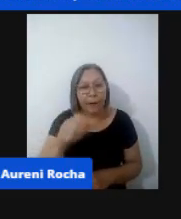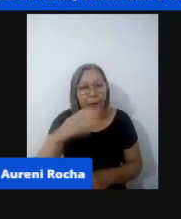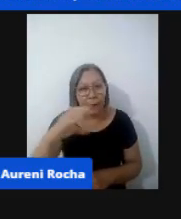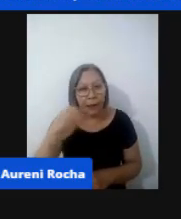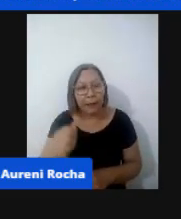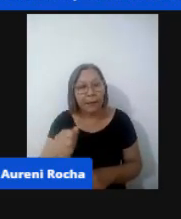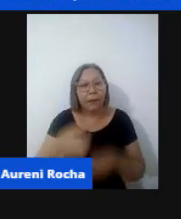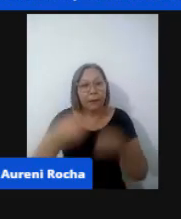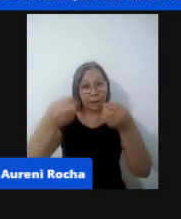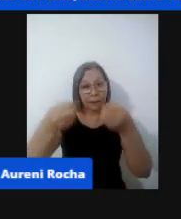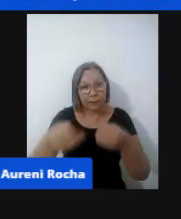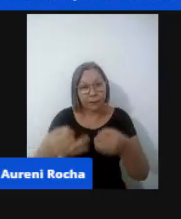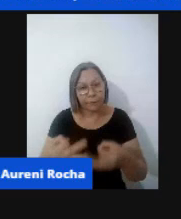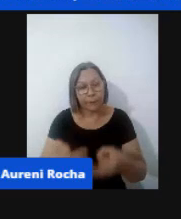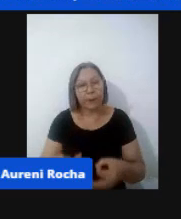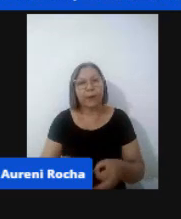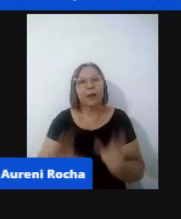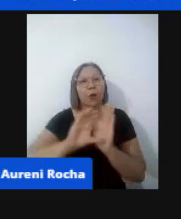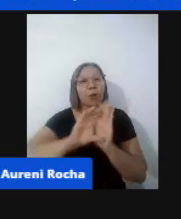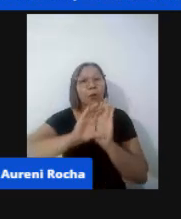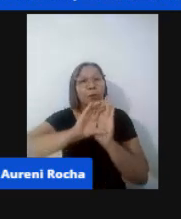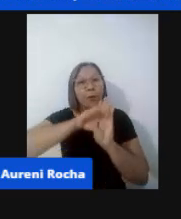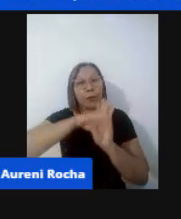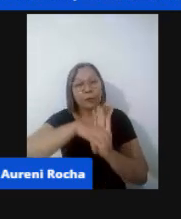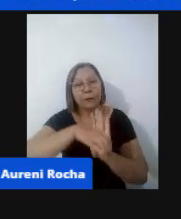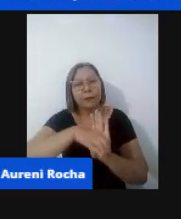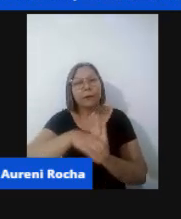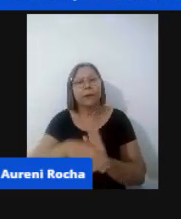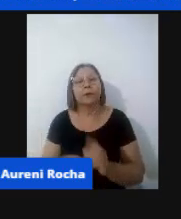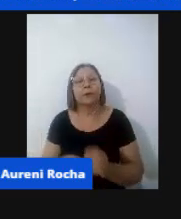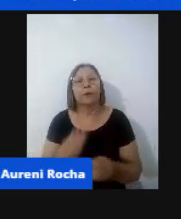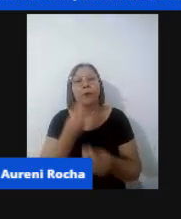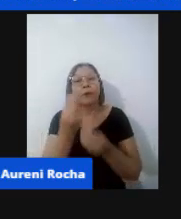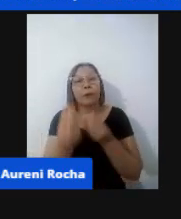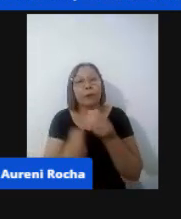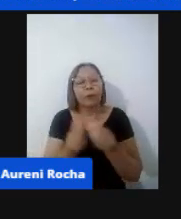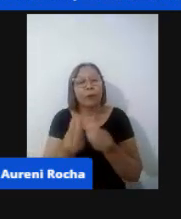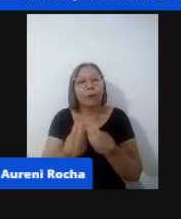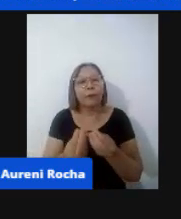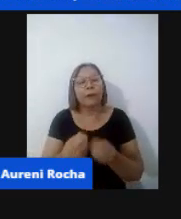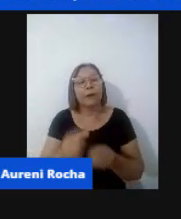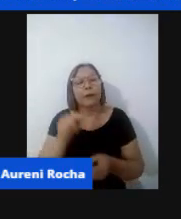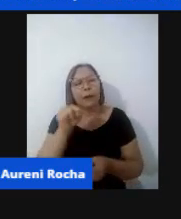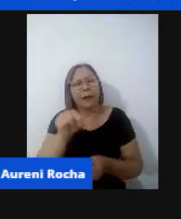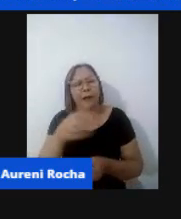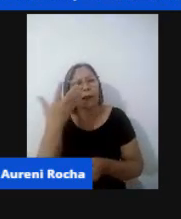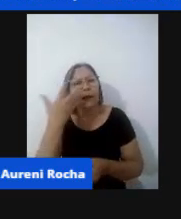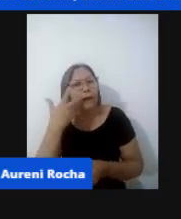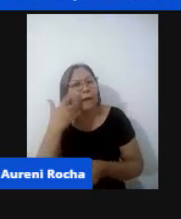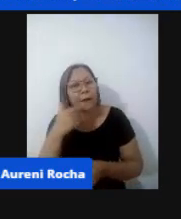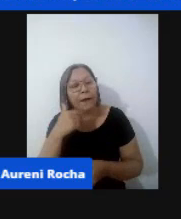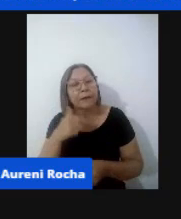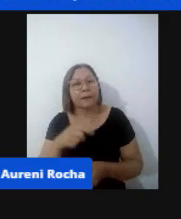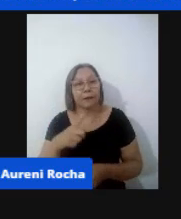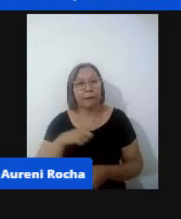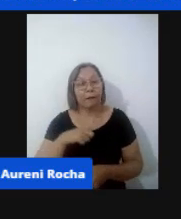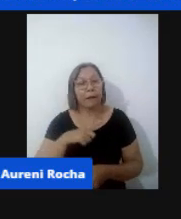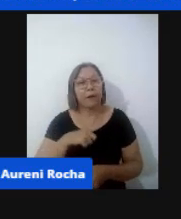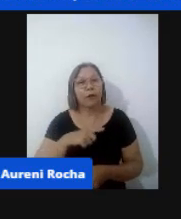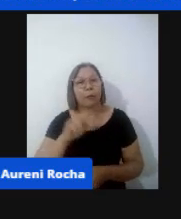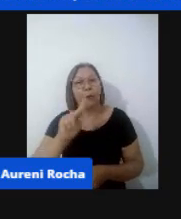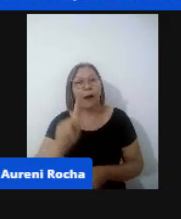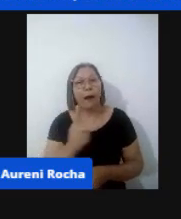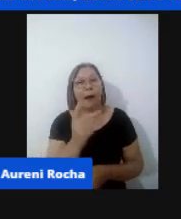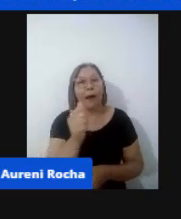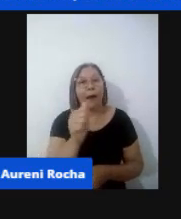de conceituar, de apontar as habilidades que essa criança possui. Até porque é muito